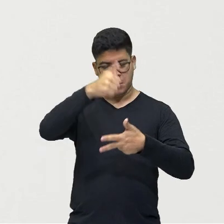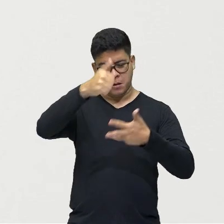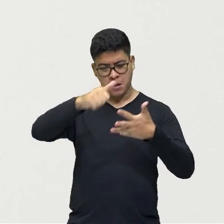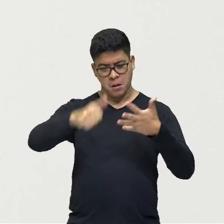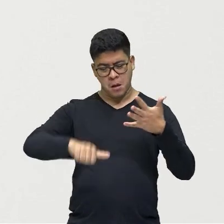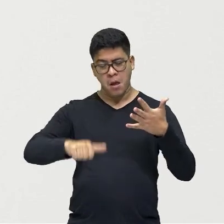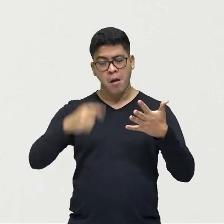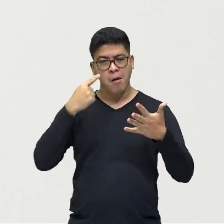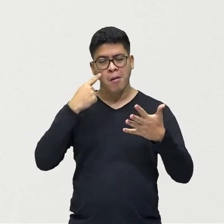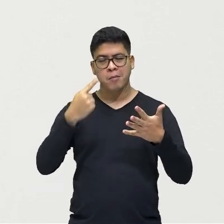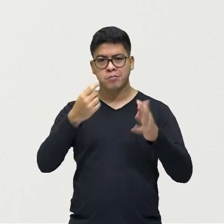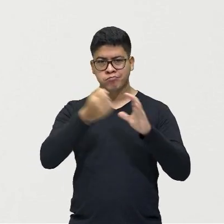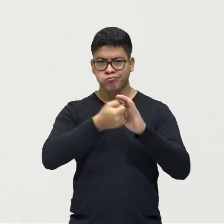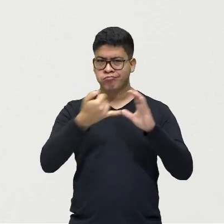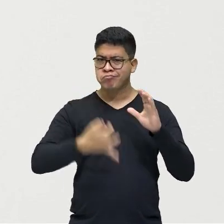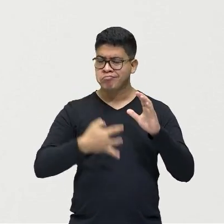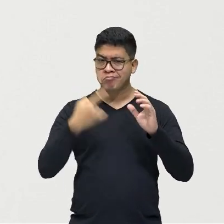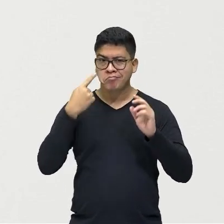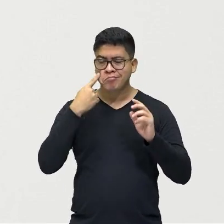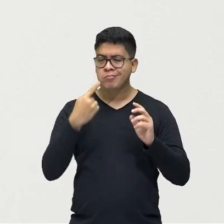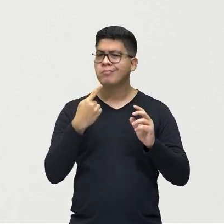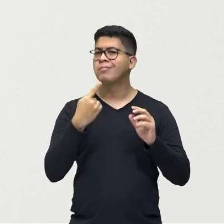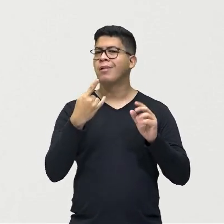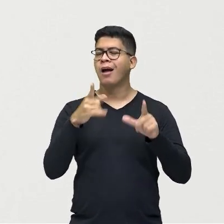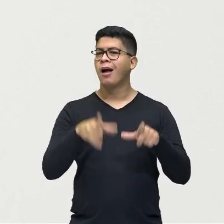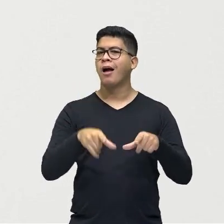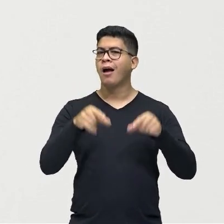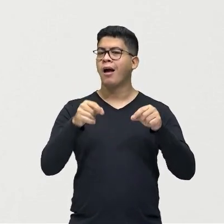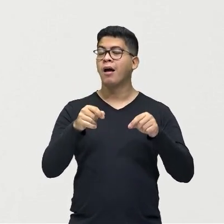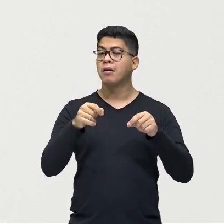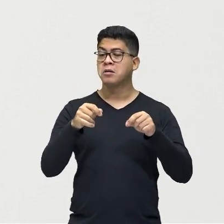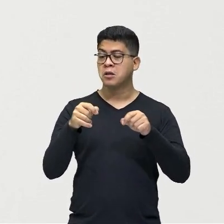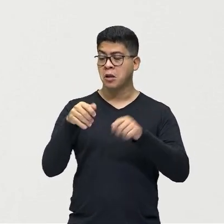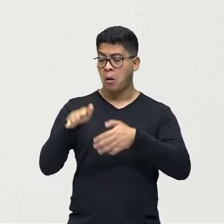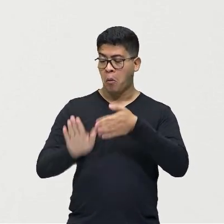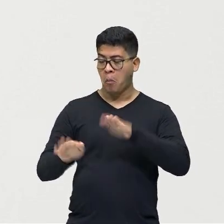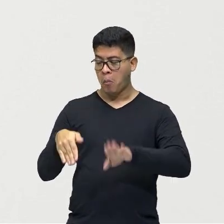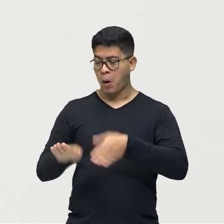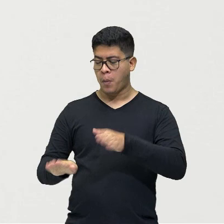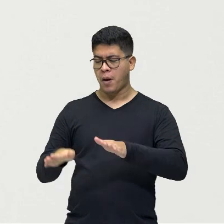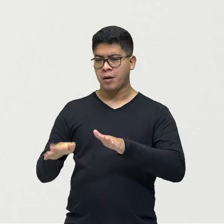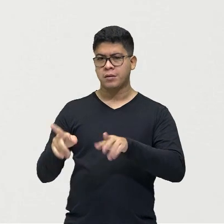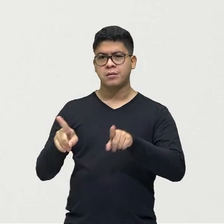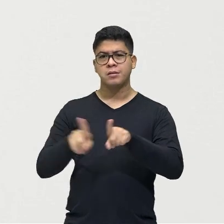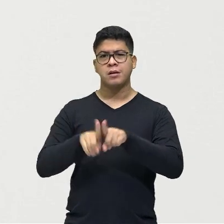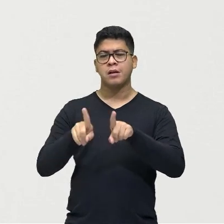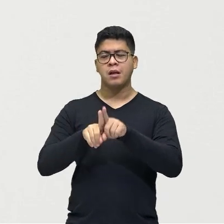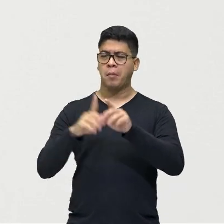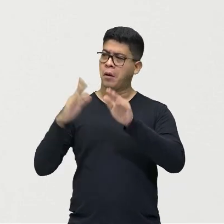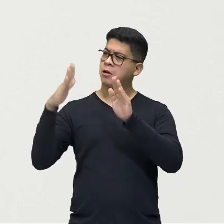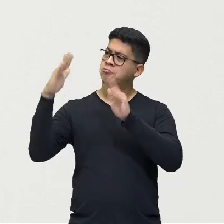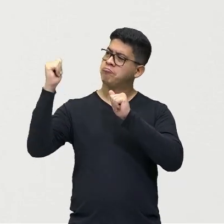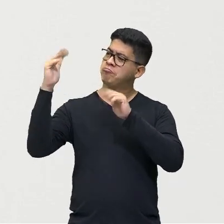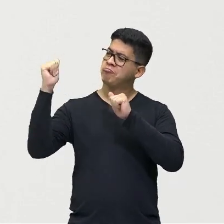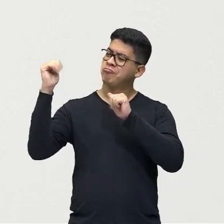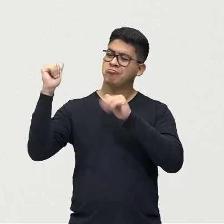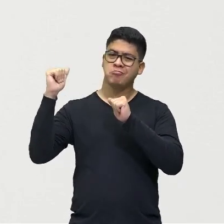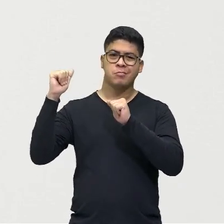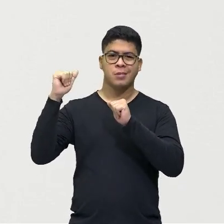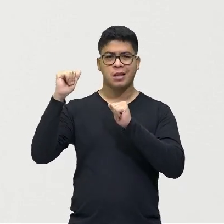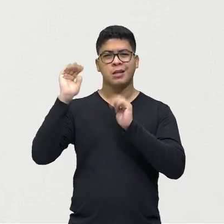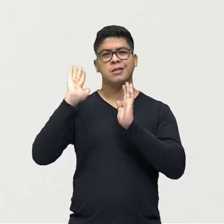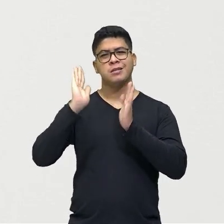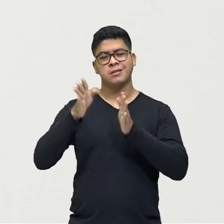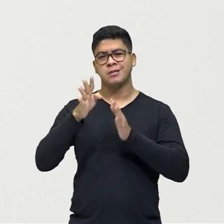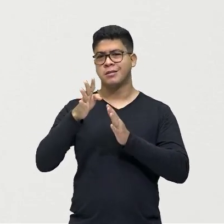às características da dança. Então, ele fala lá do sapateado, das castanholas. Então, a gente já sabe que